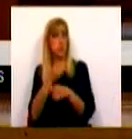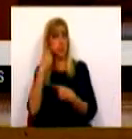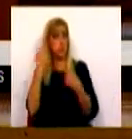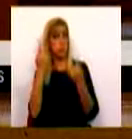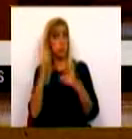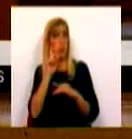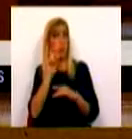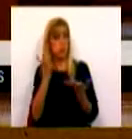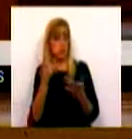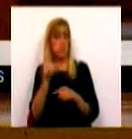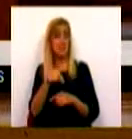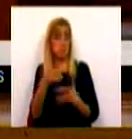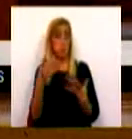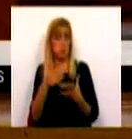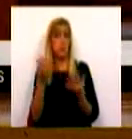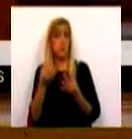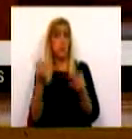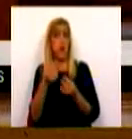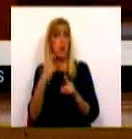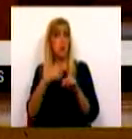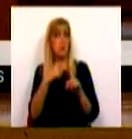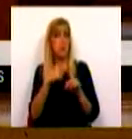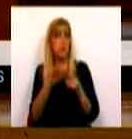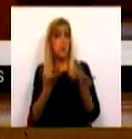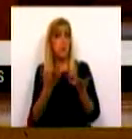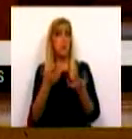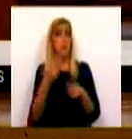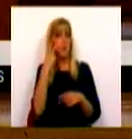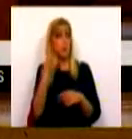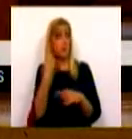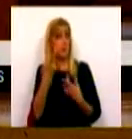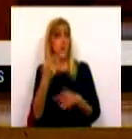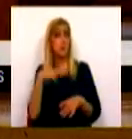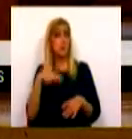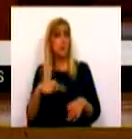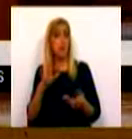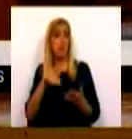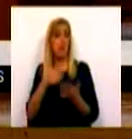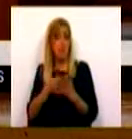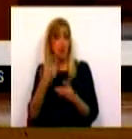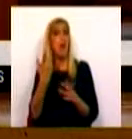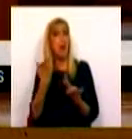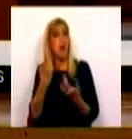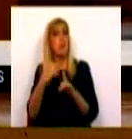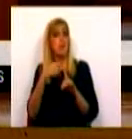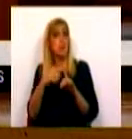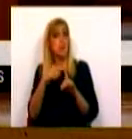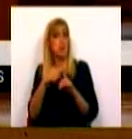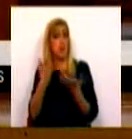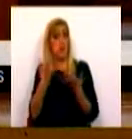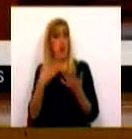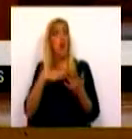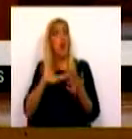essenciais. E isso é um benefício para a vida dos portugueses, um benefício que queremos aprofundar e